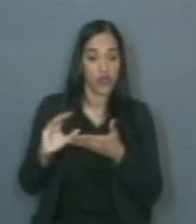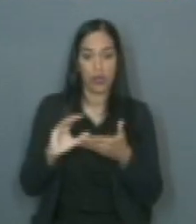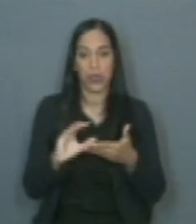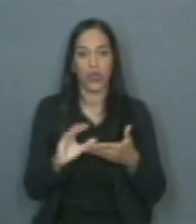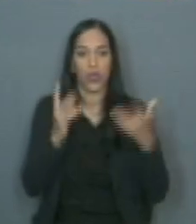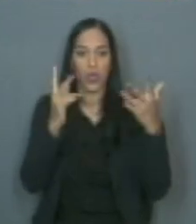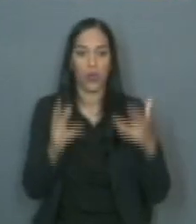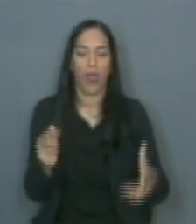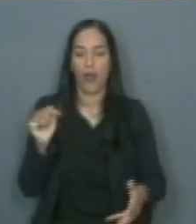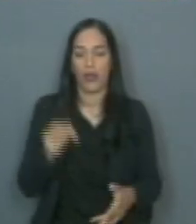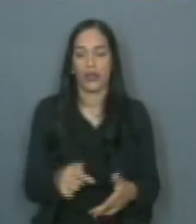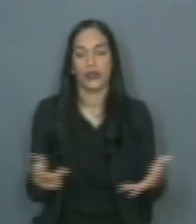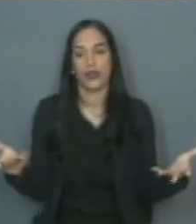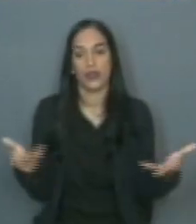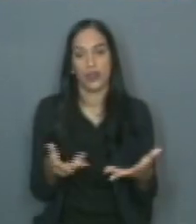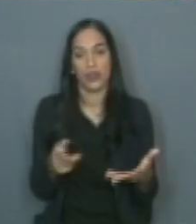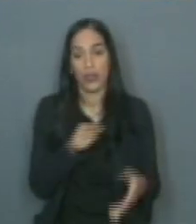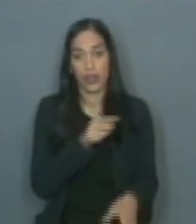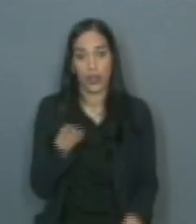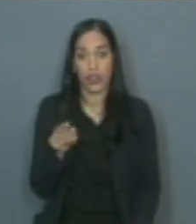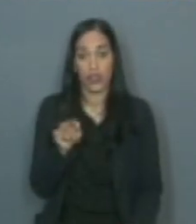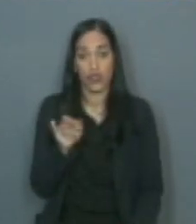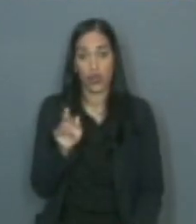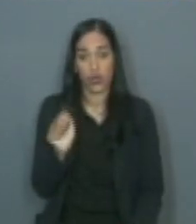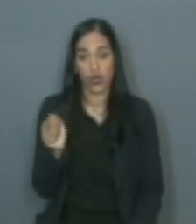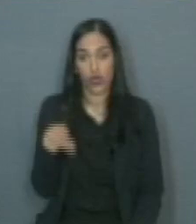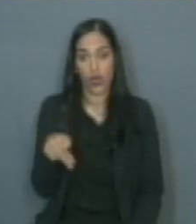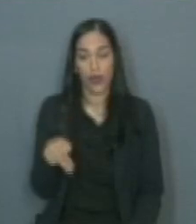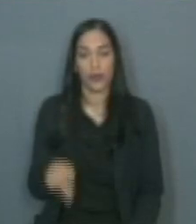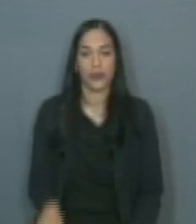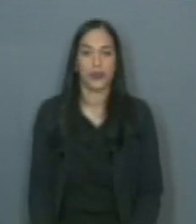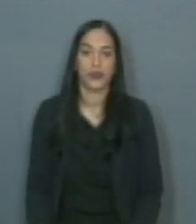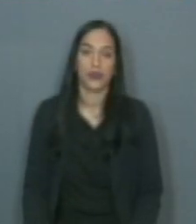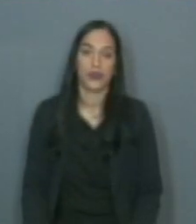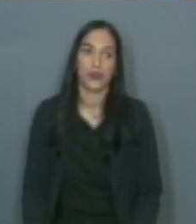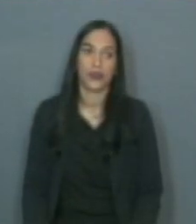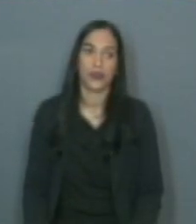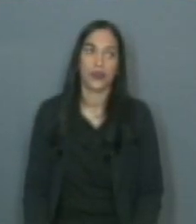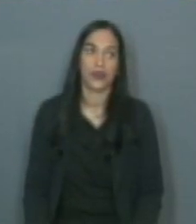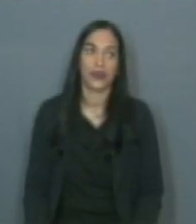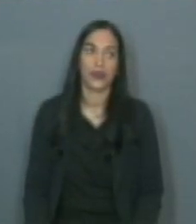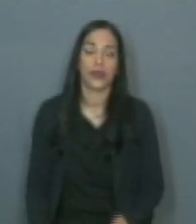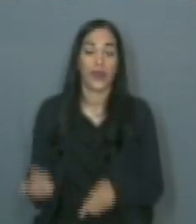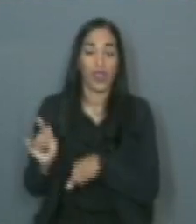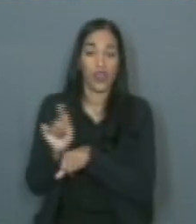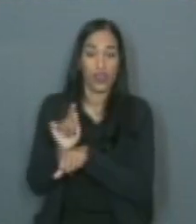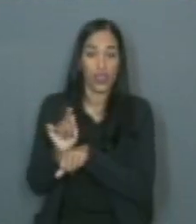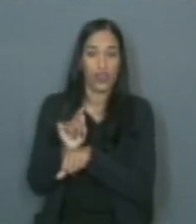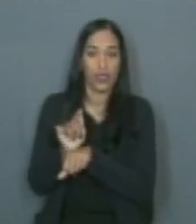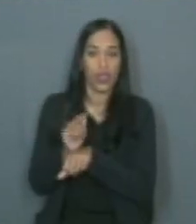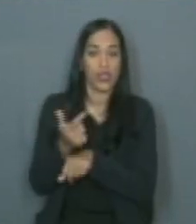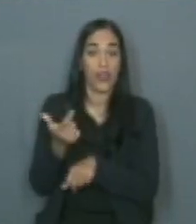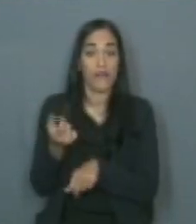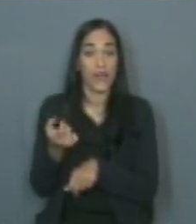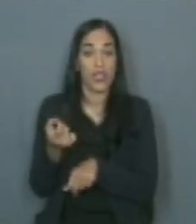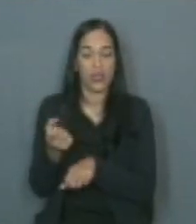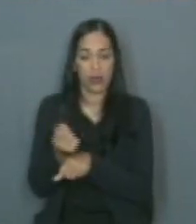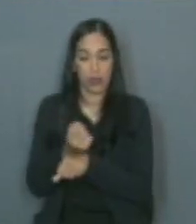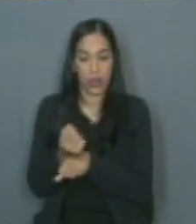foi feito. Você tem uma ideia, Gilson? Nas últimas gestões, já eram feitas apenas 20 barreiras por